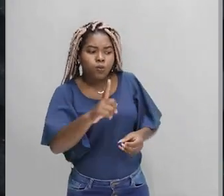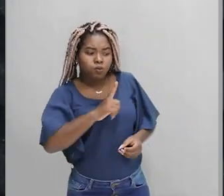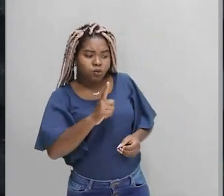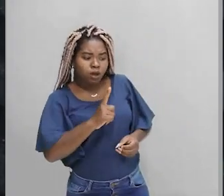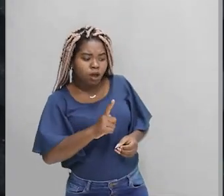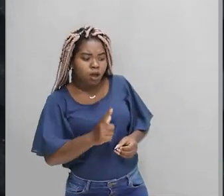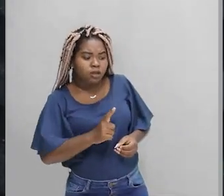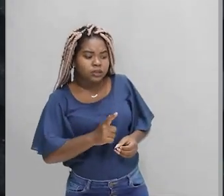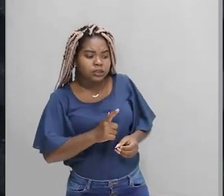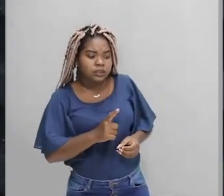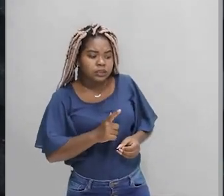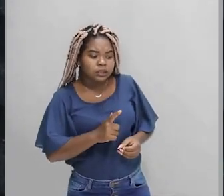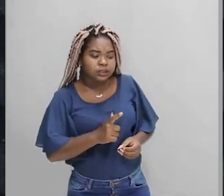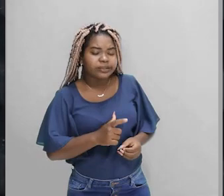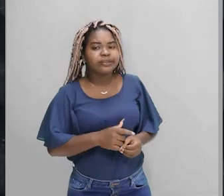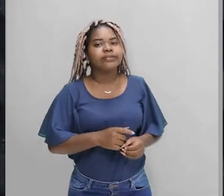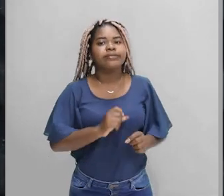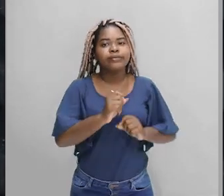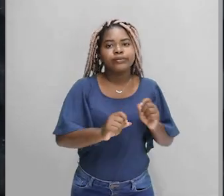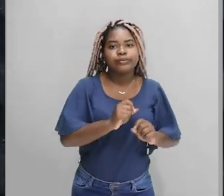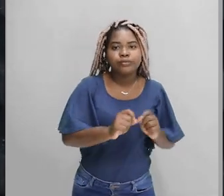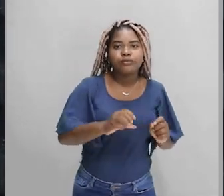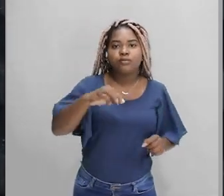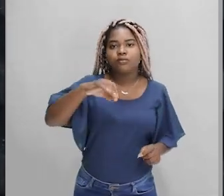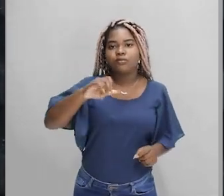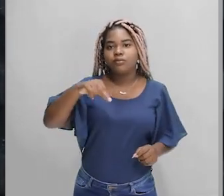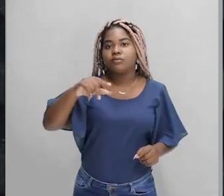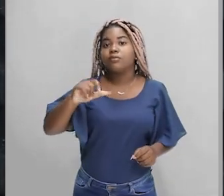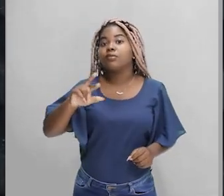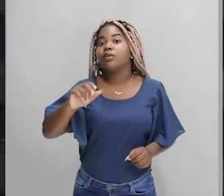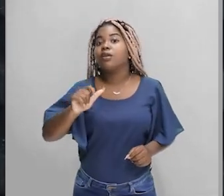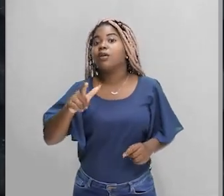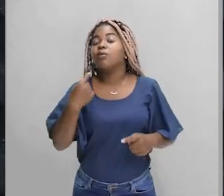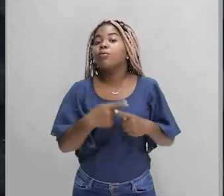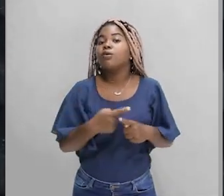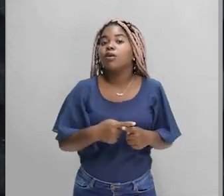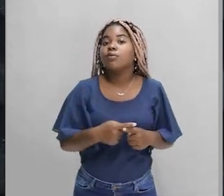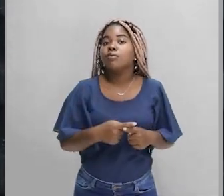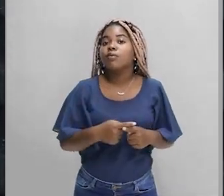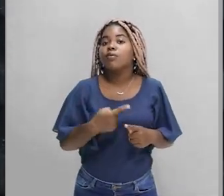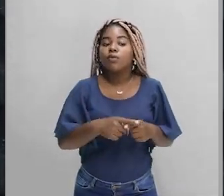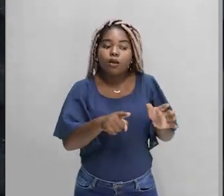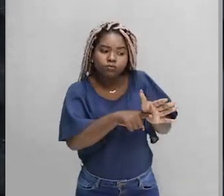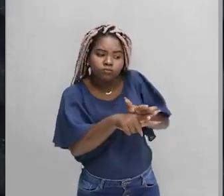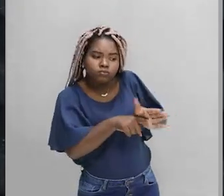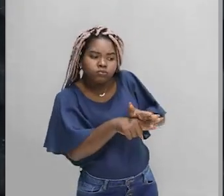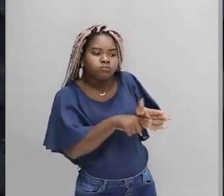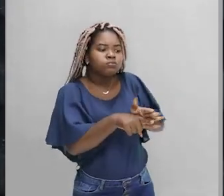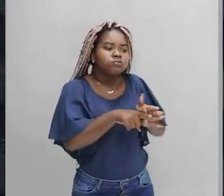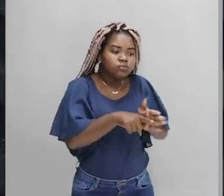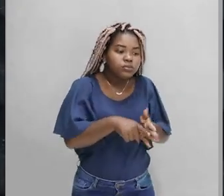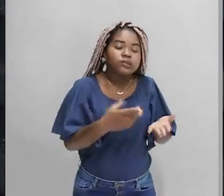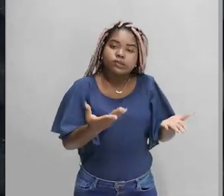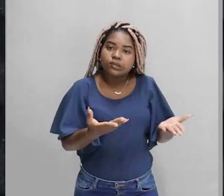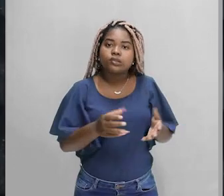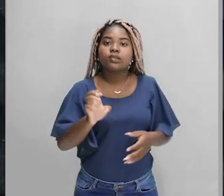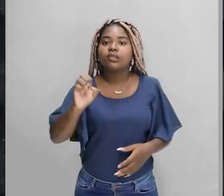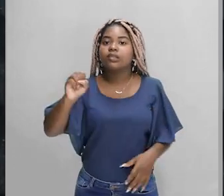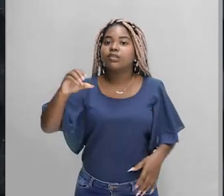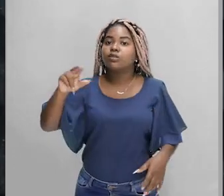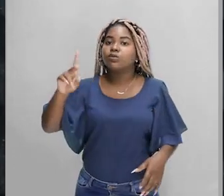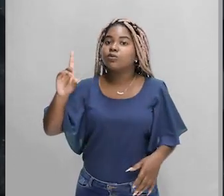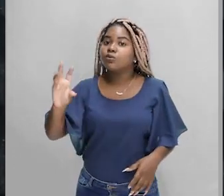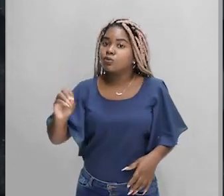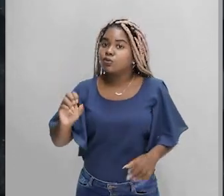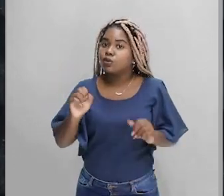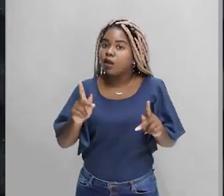vai dizer, ó, isso aqui é um escudo cristalino. Então, se é escudo cristalino, eu tenho potencial de mineral metálico. Beleza? Não esquece isso aqui,